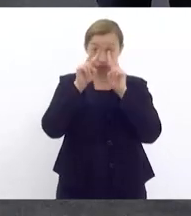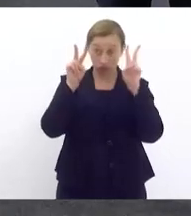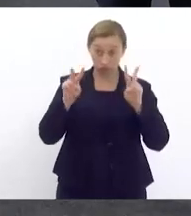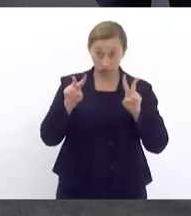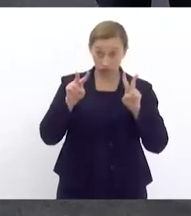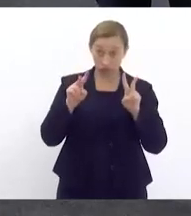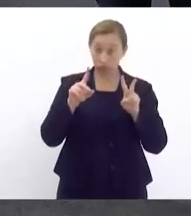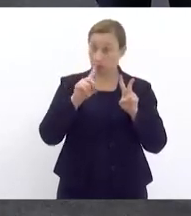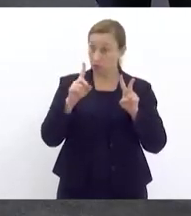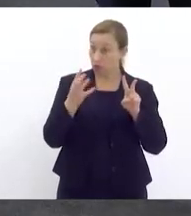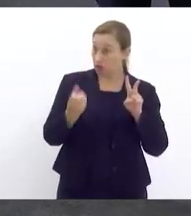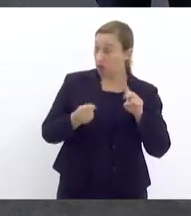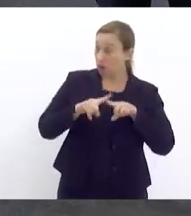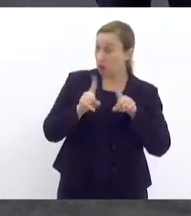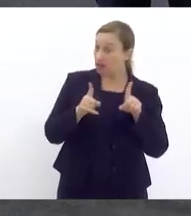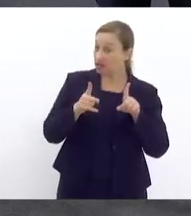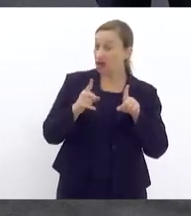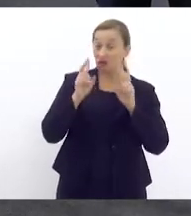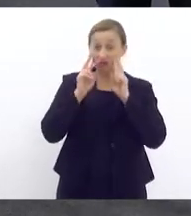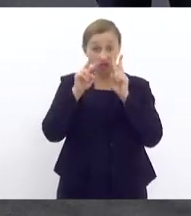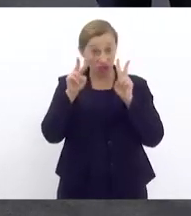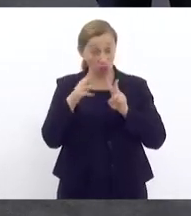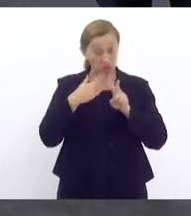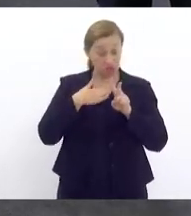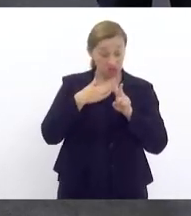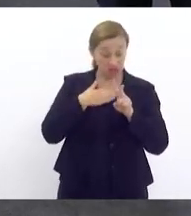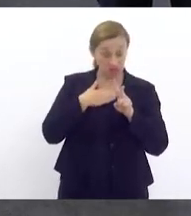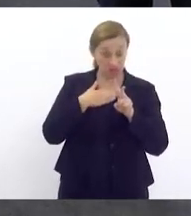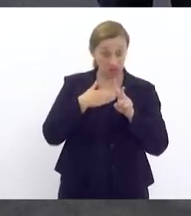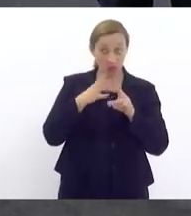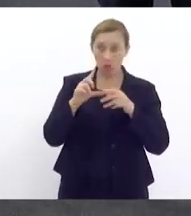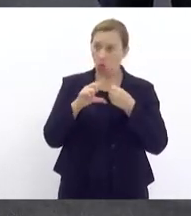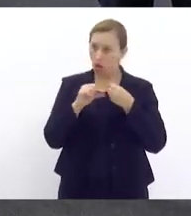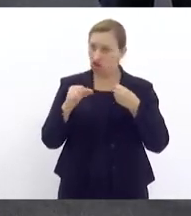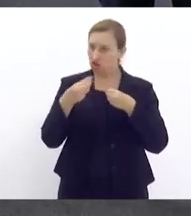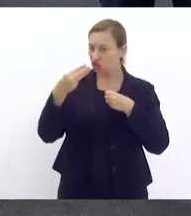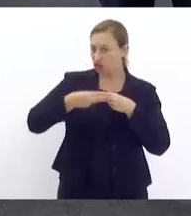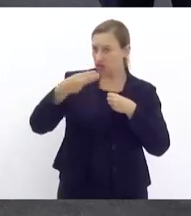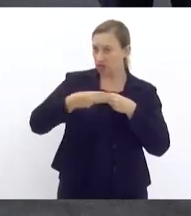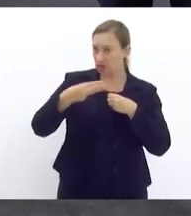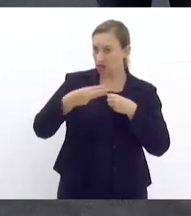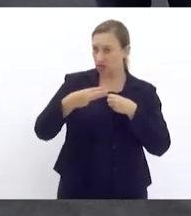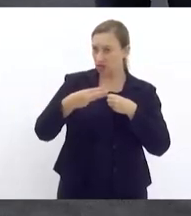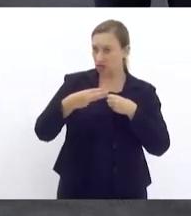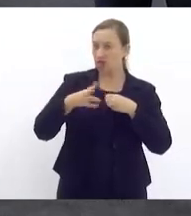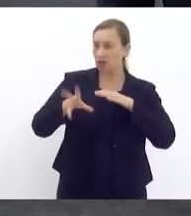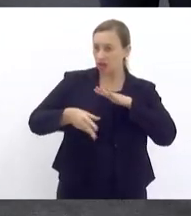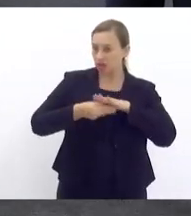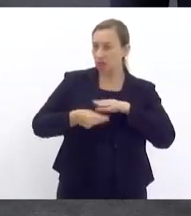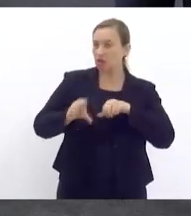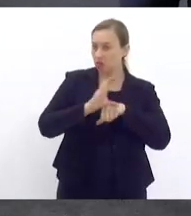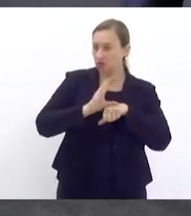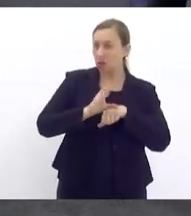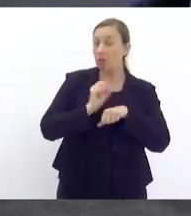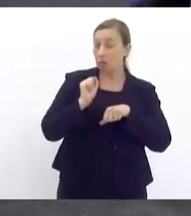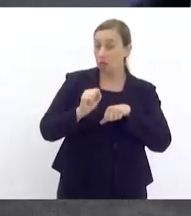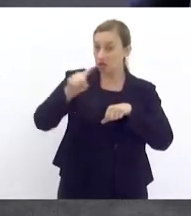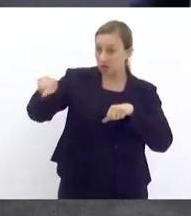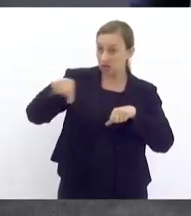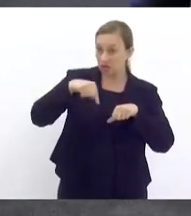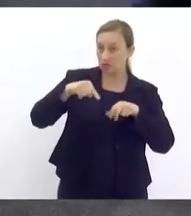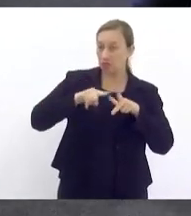vou dizer não sou favorável mas não pelo ponto de vista o artigo 3º da emenda constitucional também poderia vir a ser